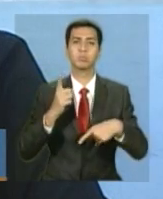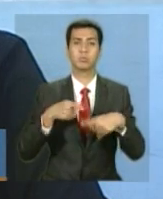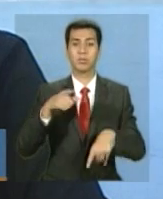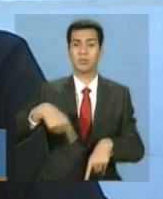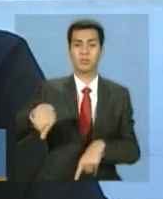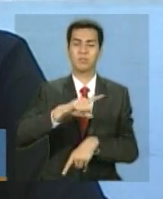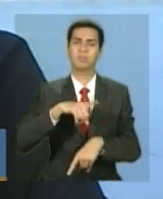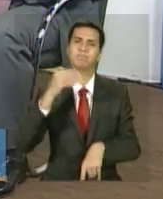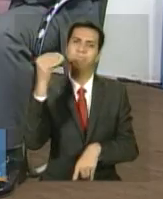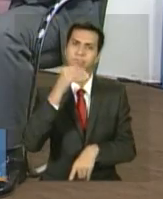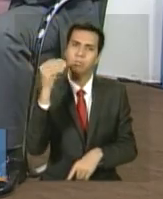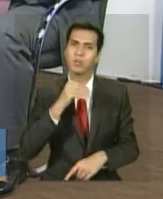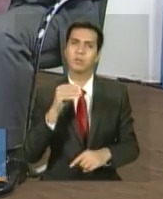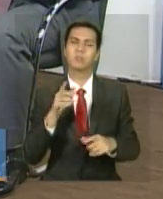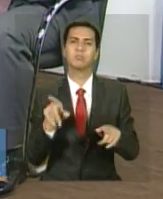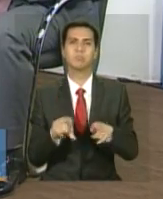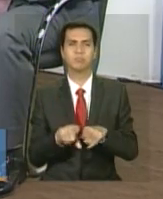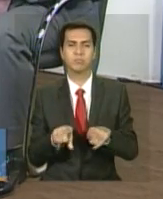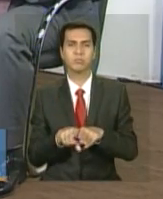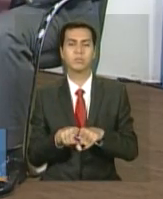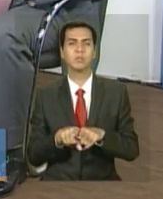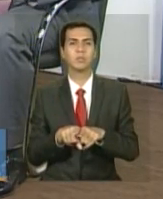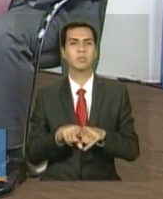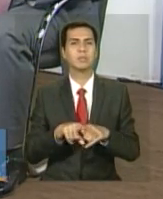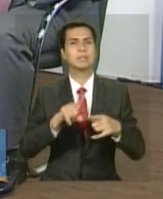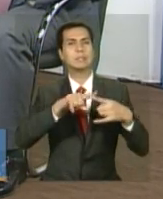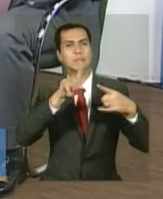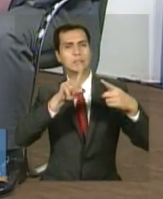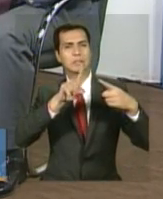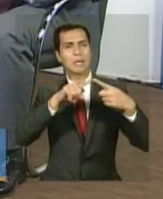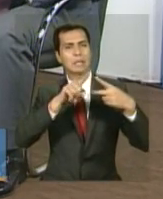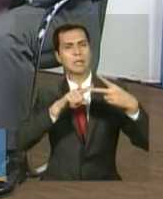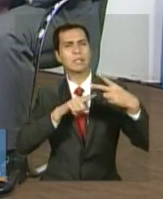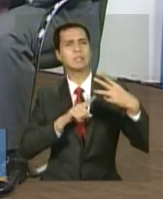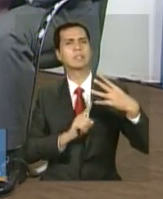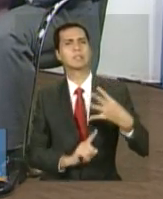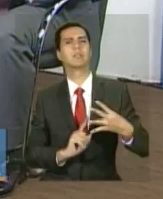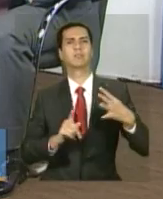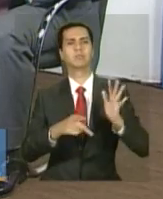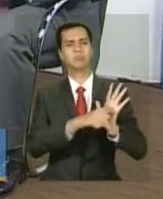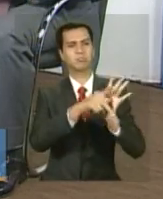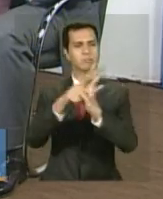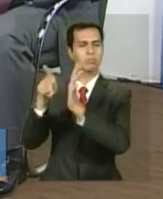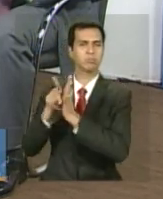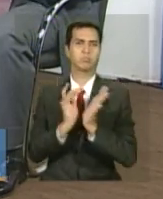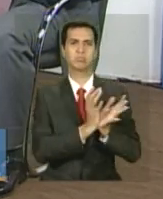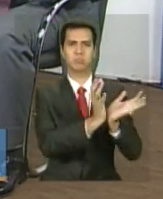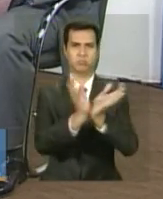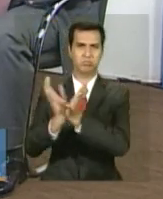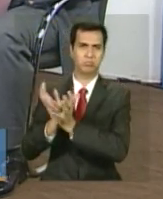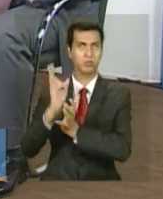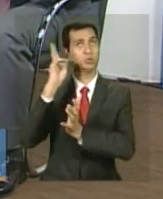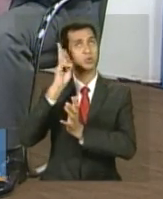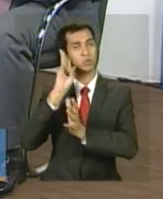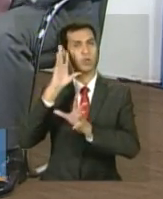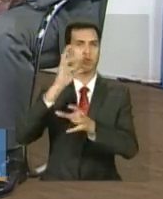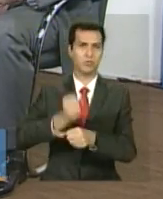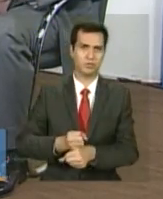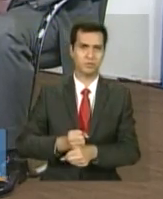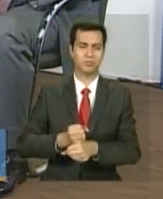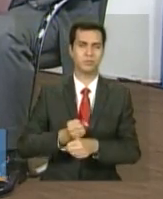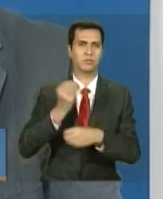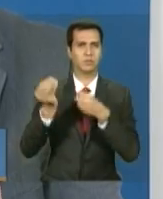de vulnerabilidade e do eh das características históricas de inclusão que esses grupos têm né então durante agora